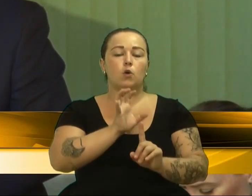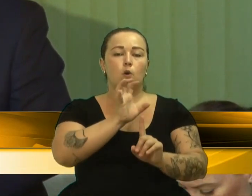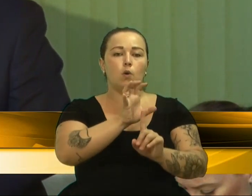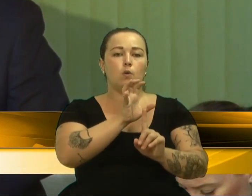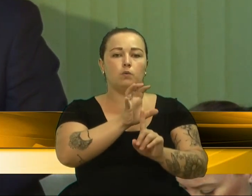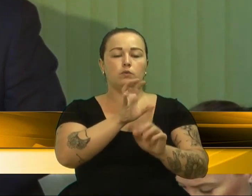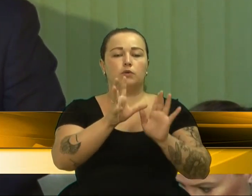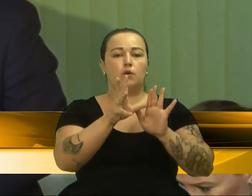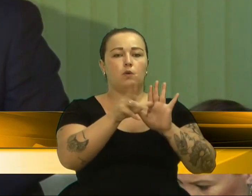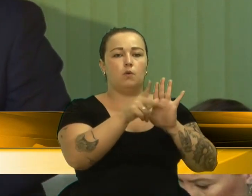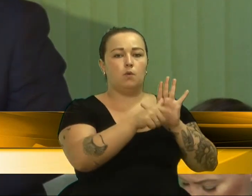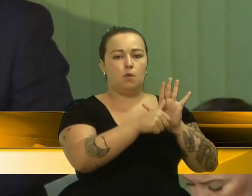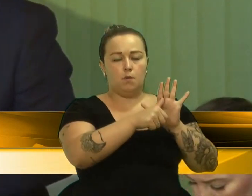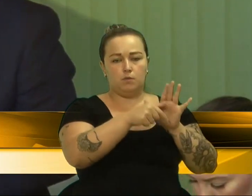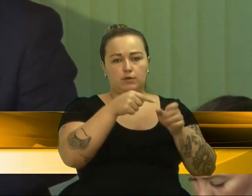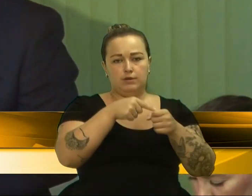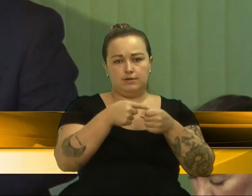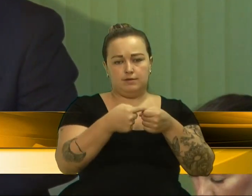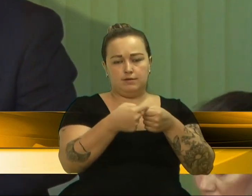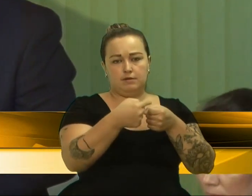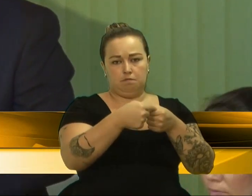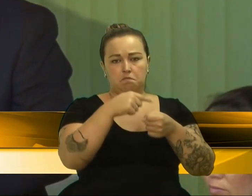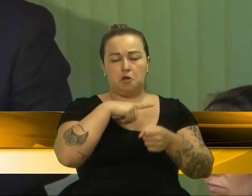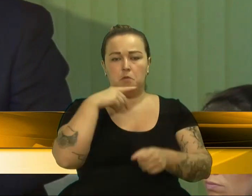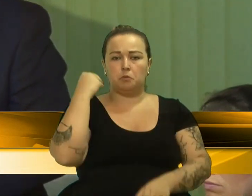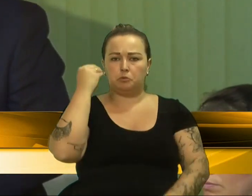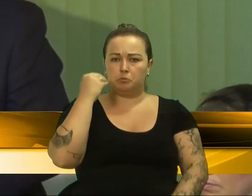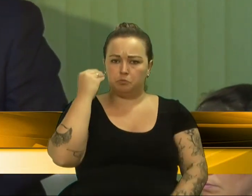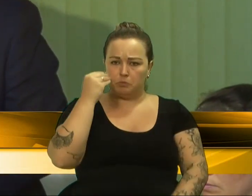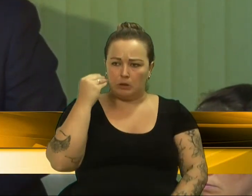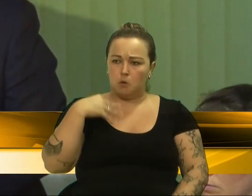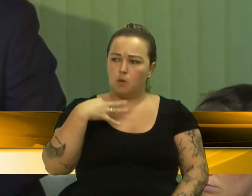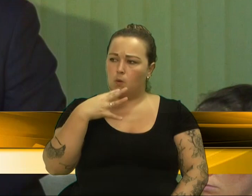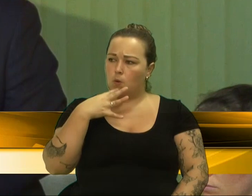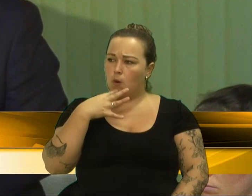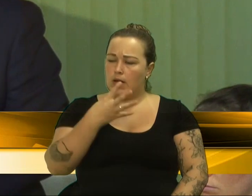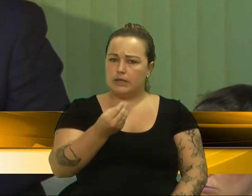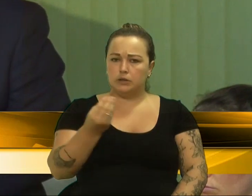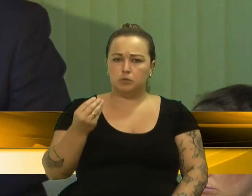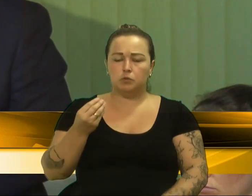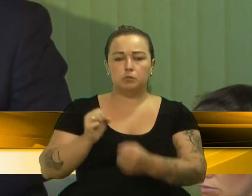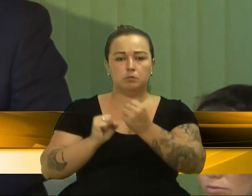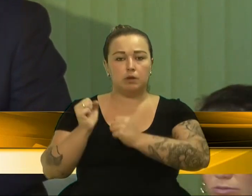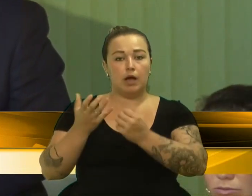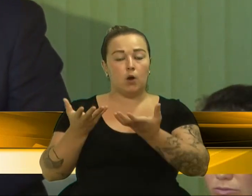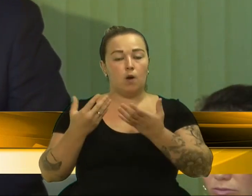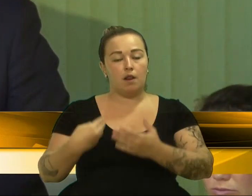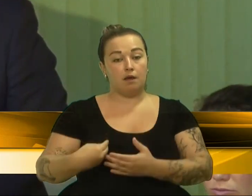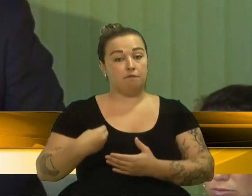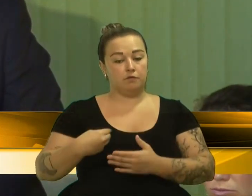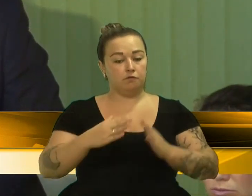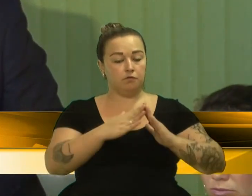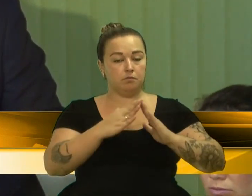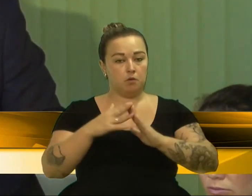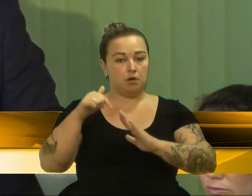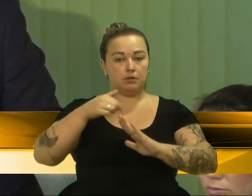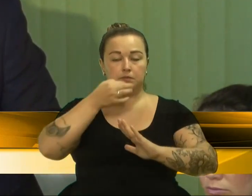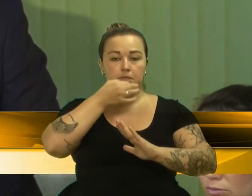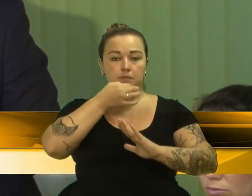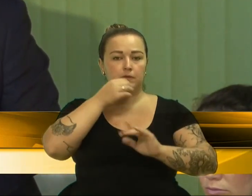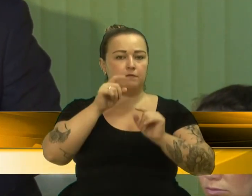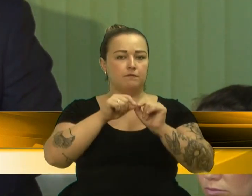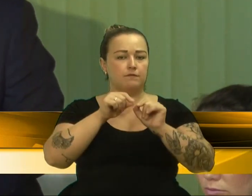municipal. Tem uma experiência muito grande em grandes empresas e agora reside aqui em Caxias do Sul, faz palestras, seminários,